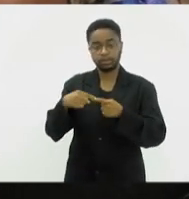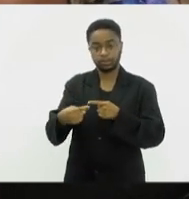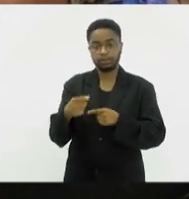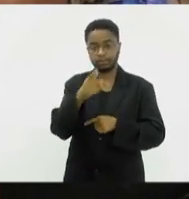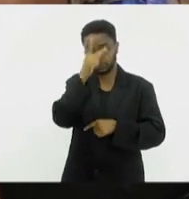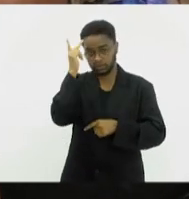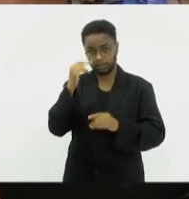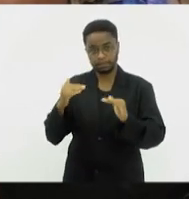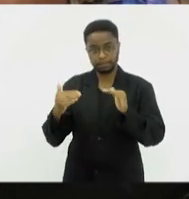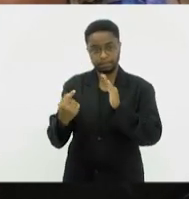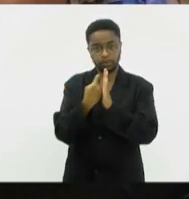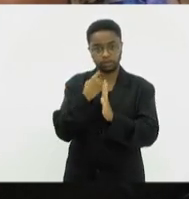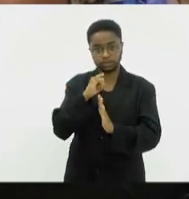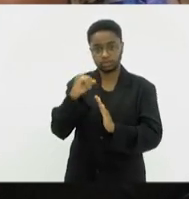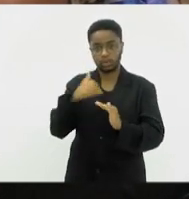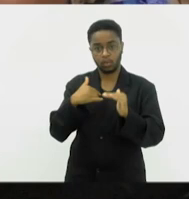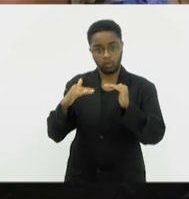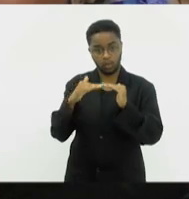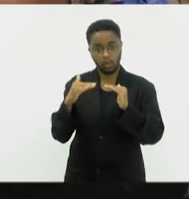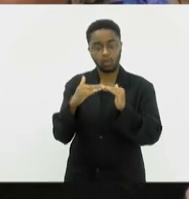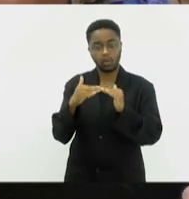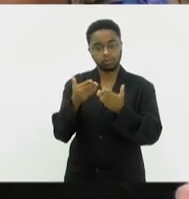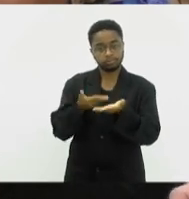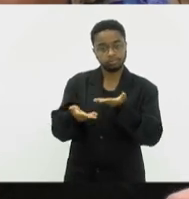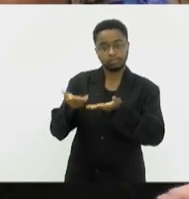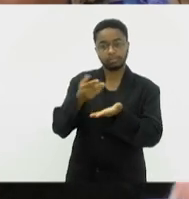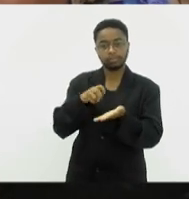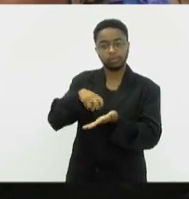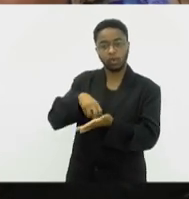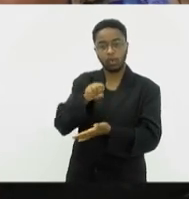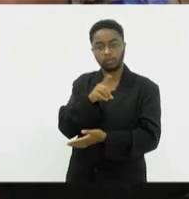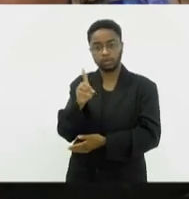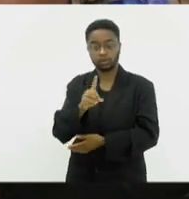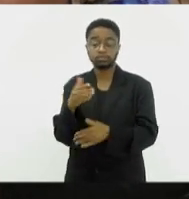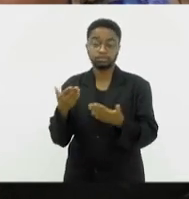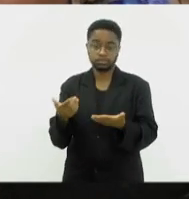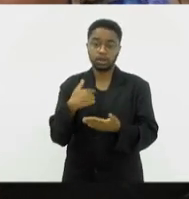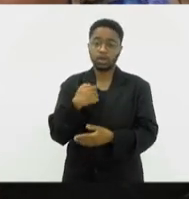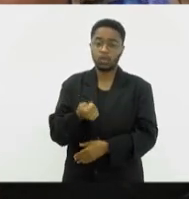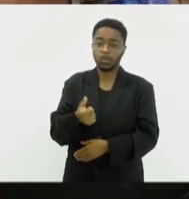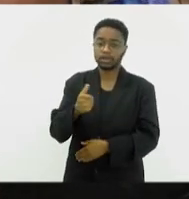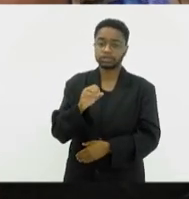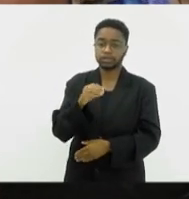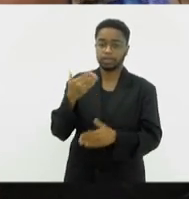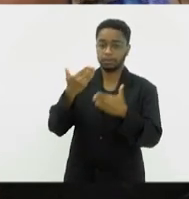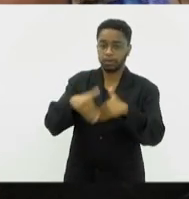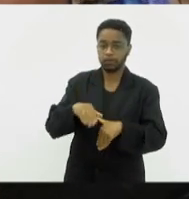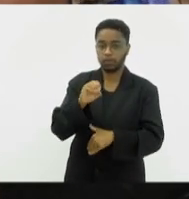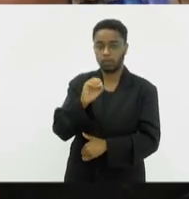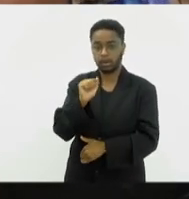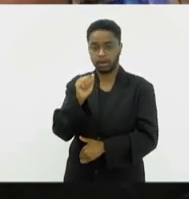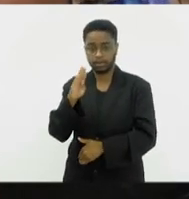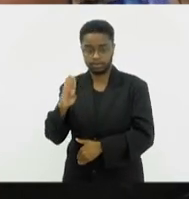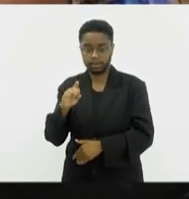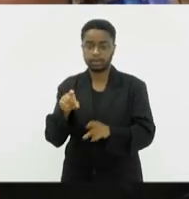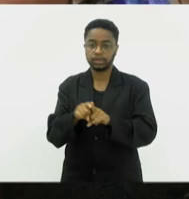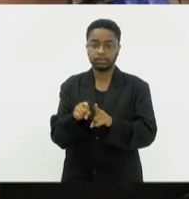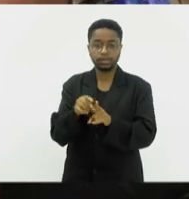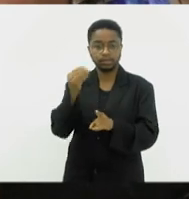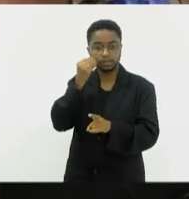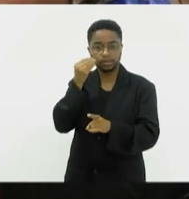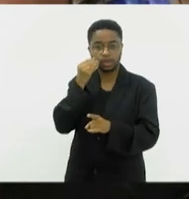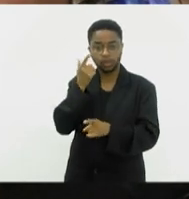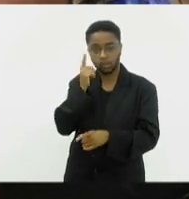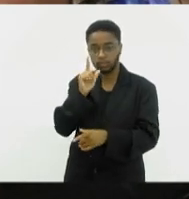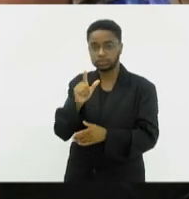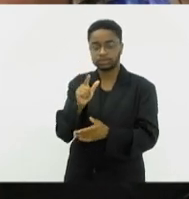da transação penal ou não. Como estava, né, próximo à prova da OAB, próximo para poder dar entrada, né, na carteira,